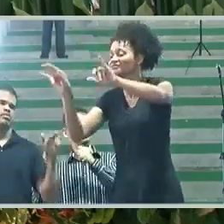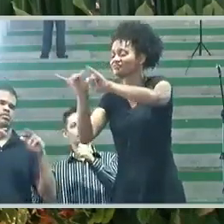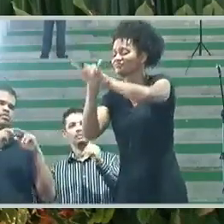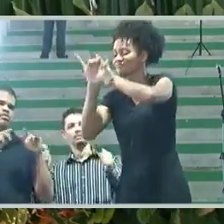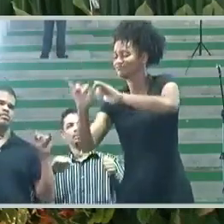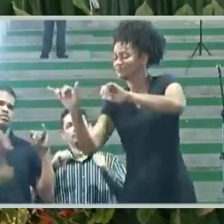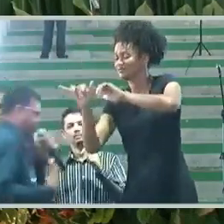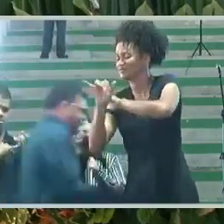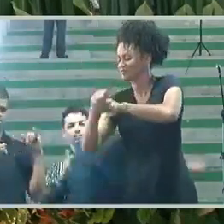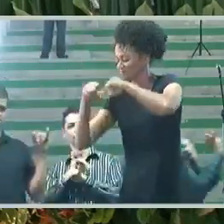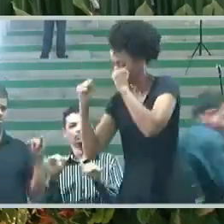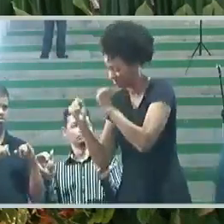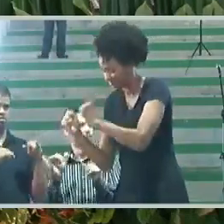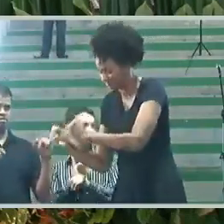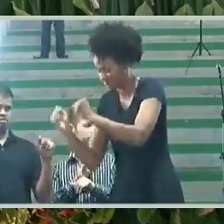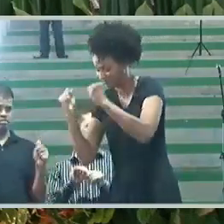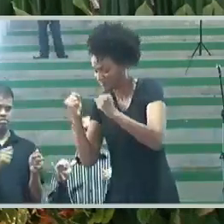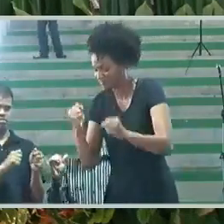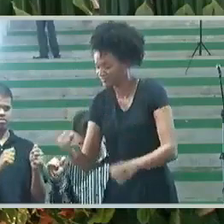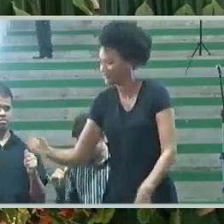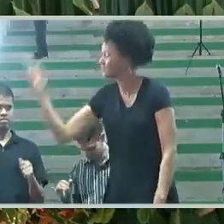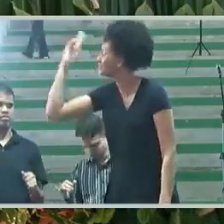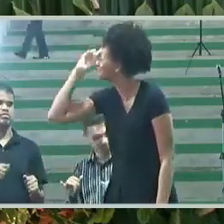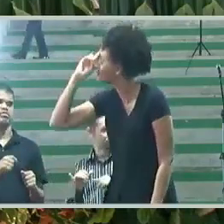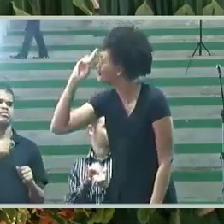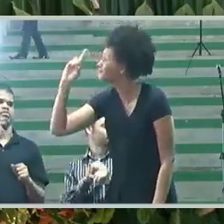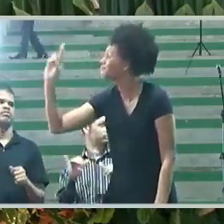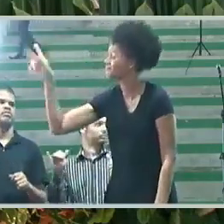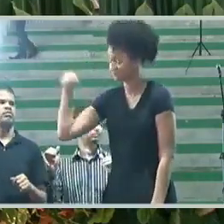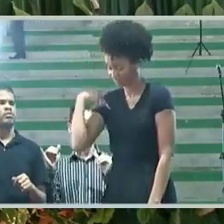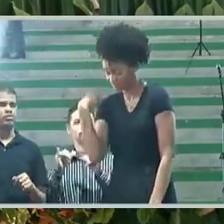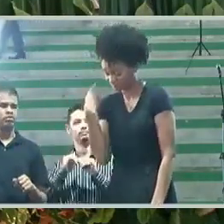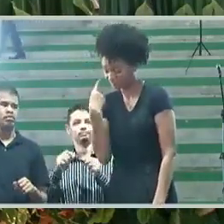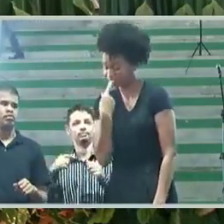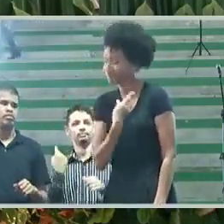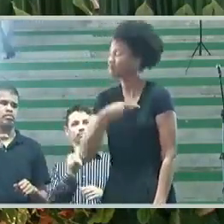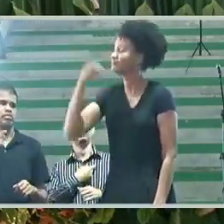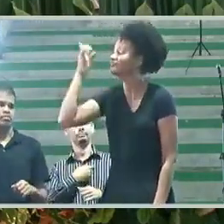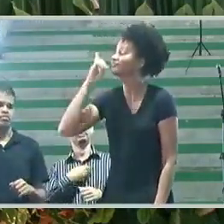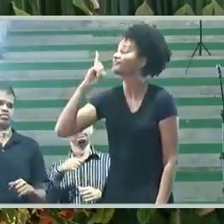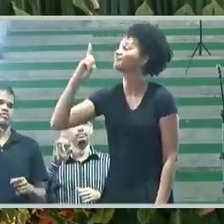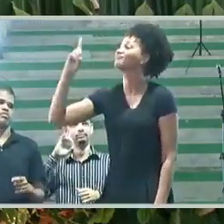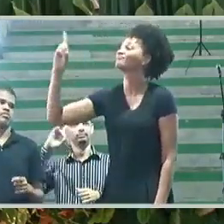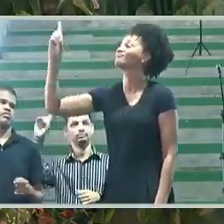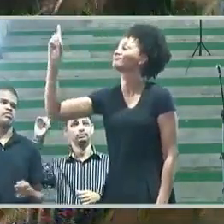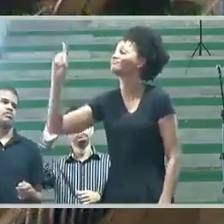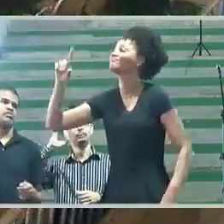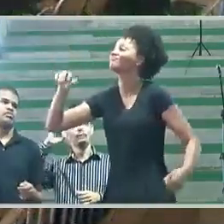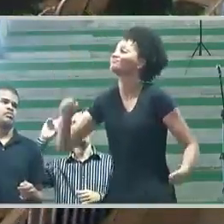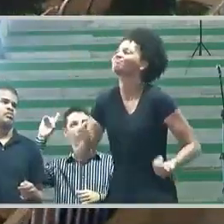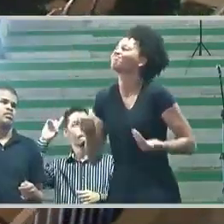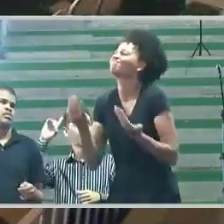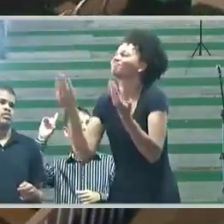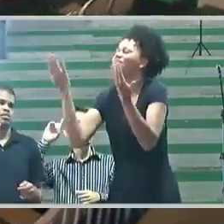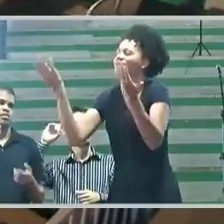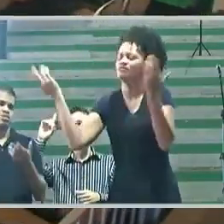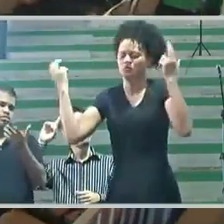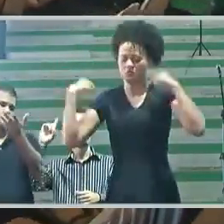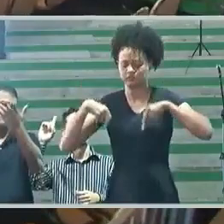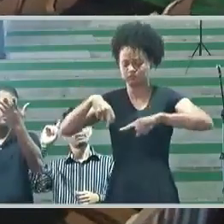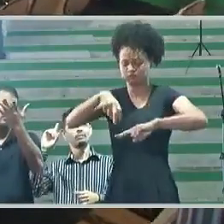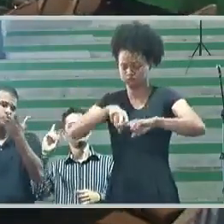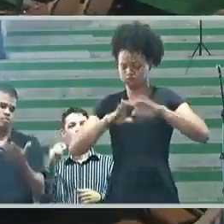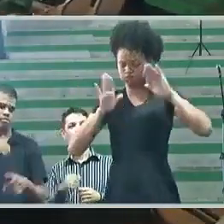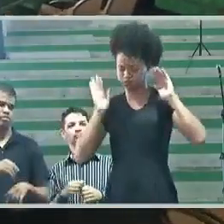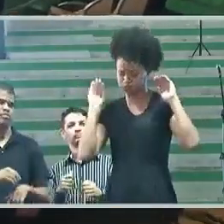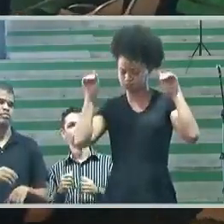Agora, vai isso. Você pode fazer melhor que isso. Segura os instrumentos. Só a igreja, vem comigo na adoração, vai.